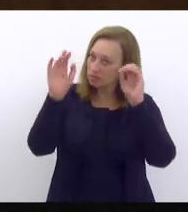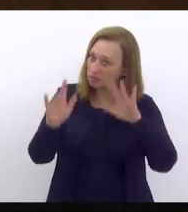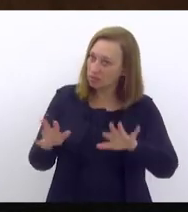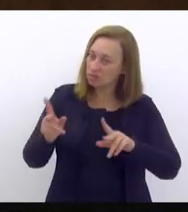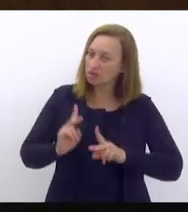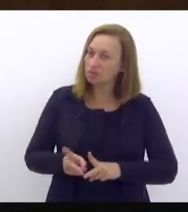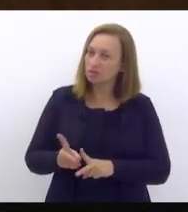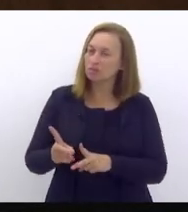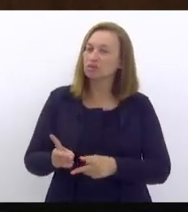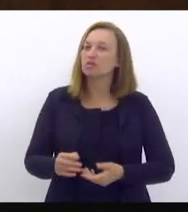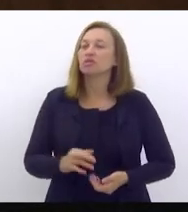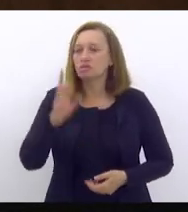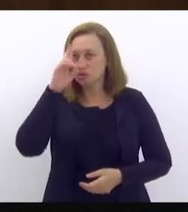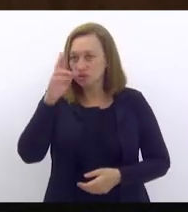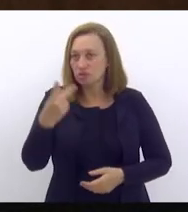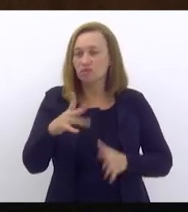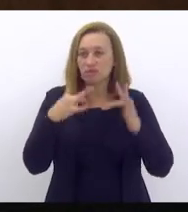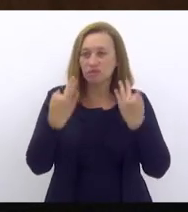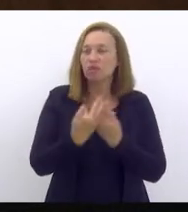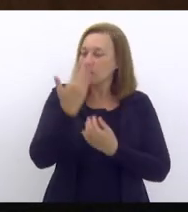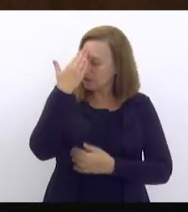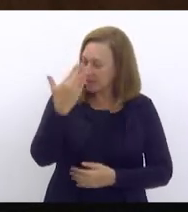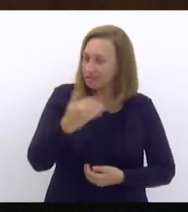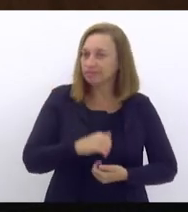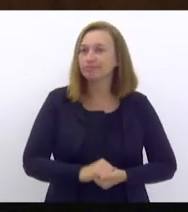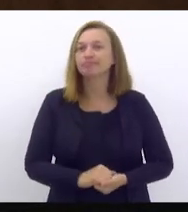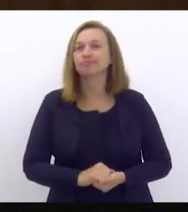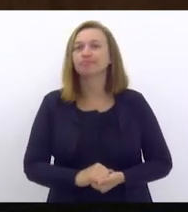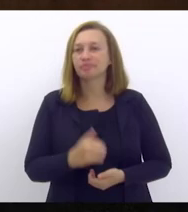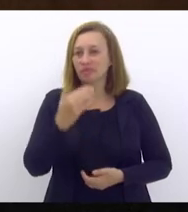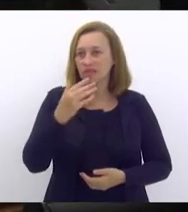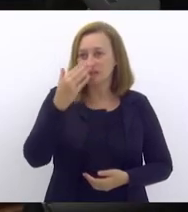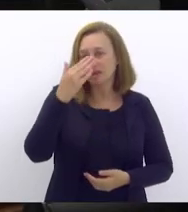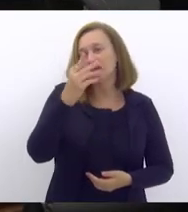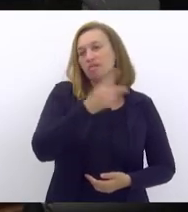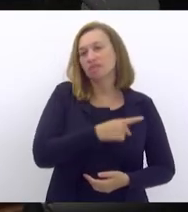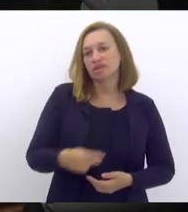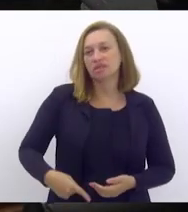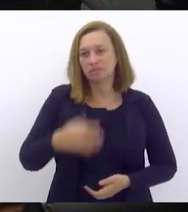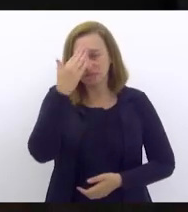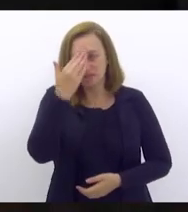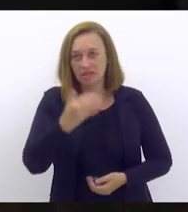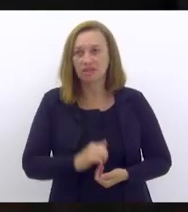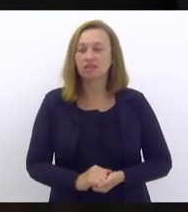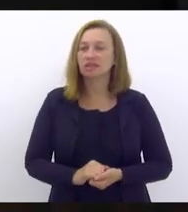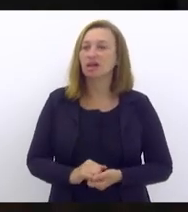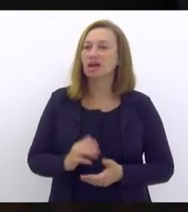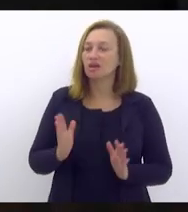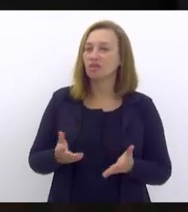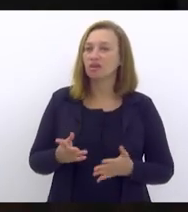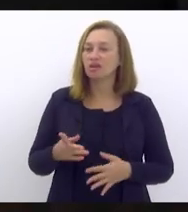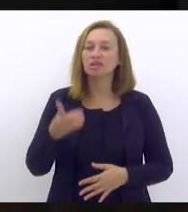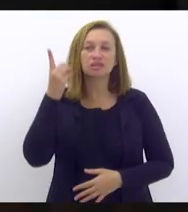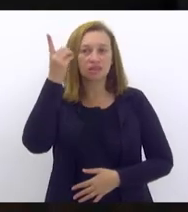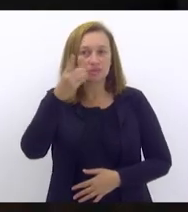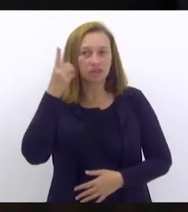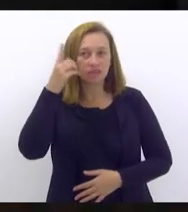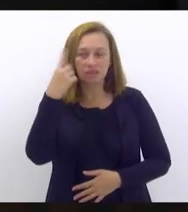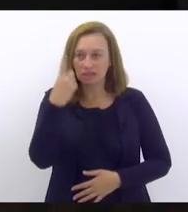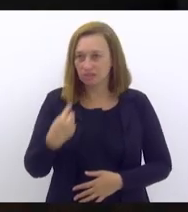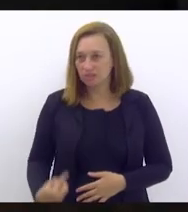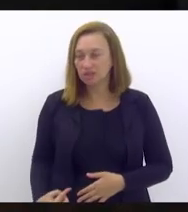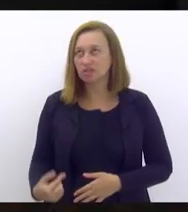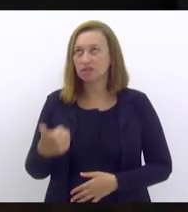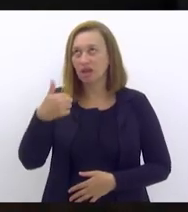abençoando aos senhores e à sua família. Muito obrigado. Presidente, obrigado. Agora, com a palavra, a deputada Dani Balbi, a